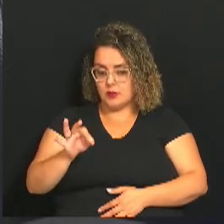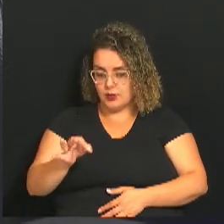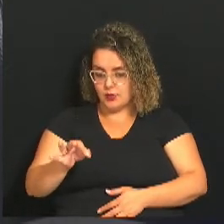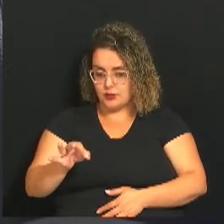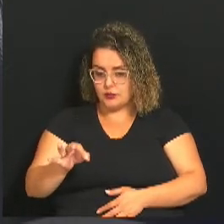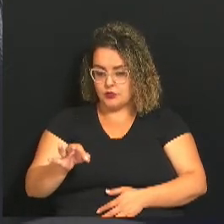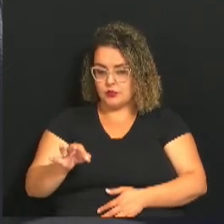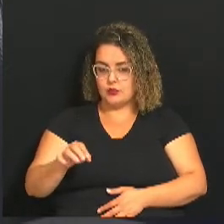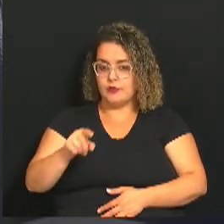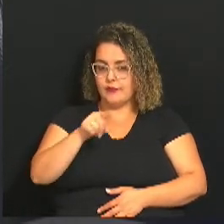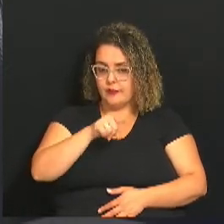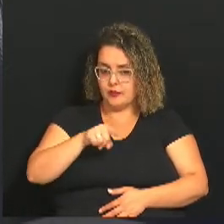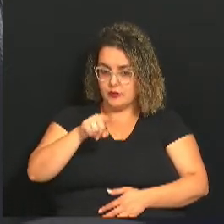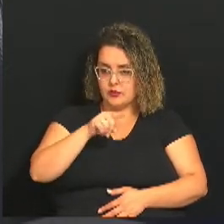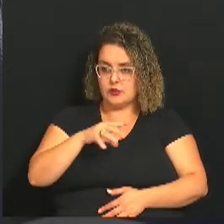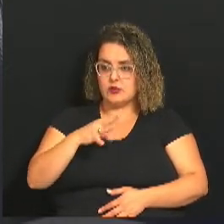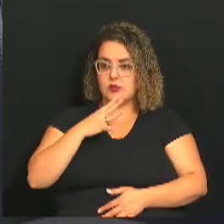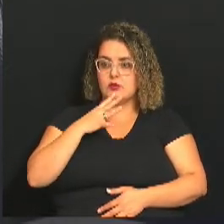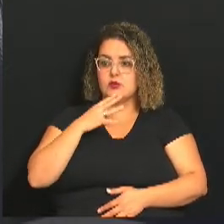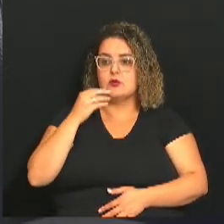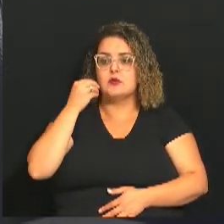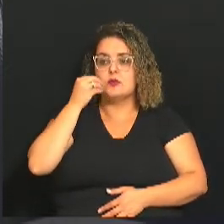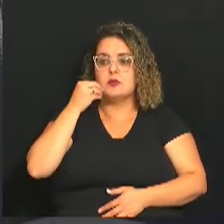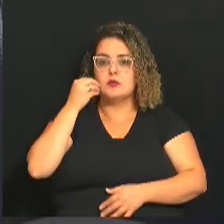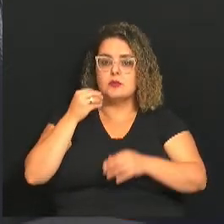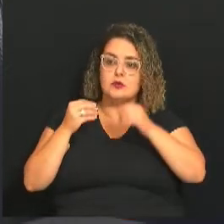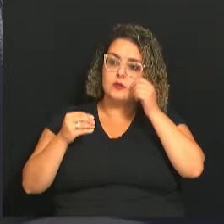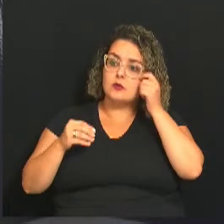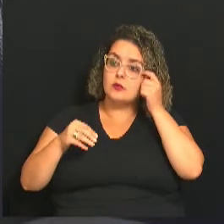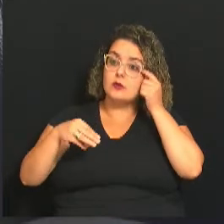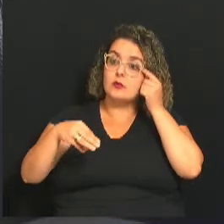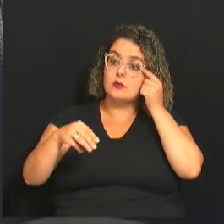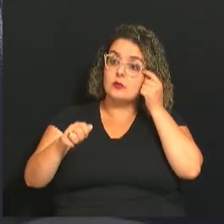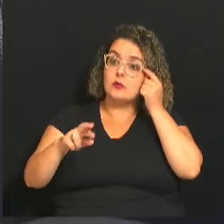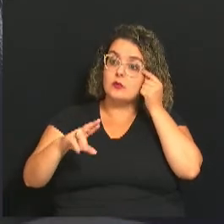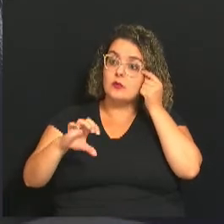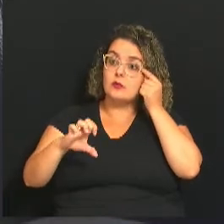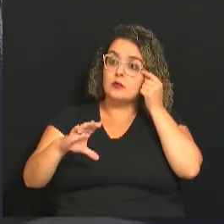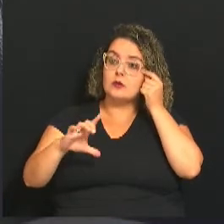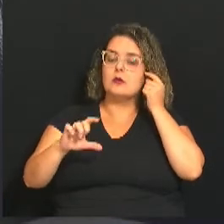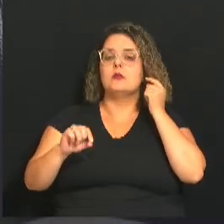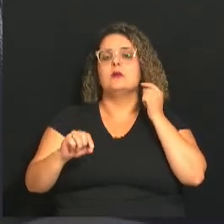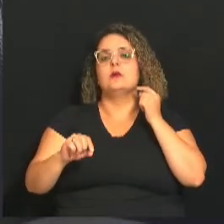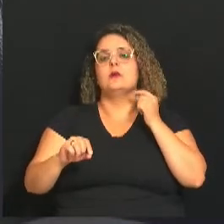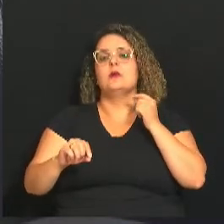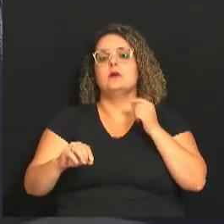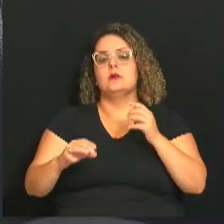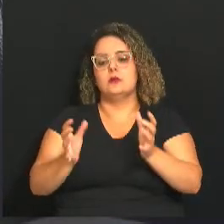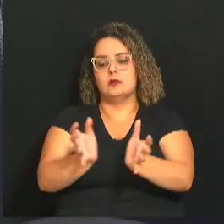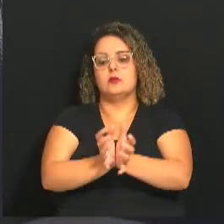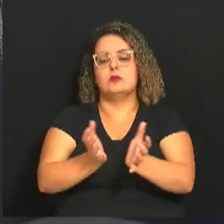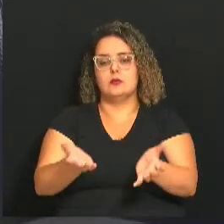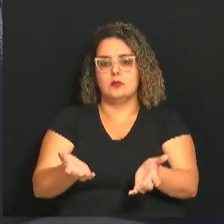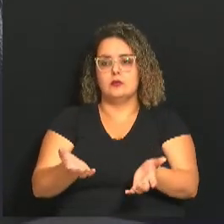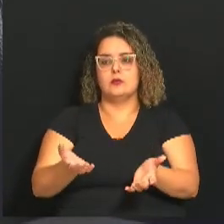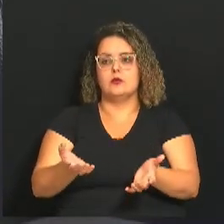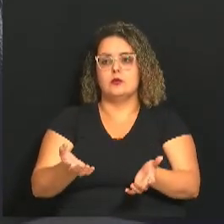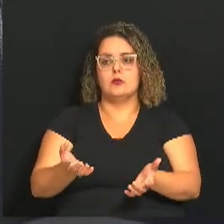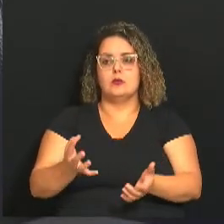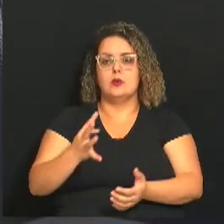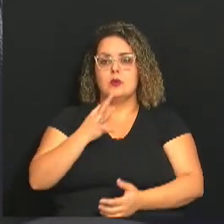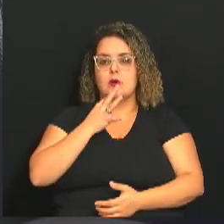Vocês conhecem experiências, aí ao Marcelo e ao Bruno, de reversão de impermeabilização,